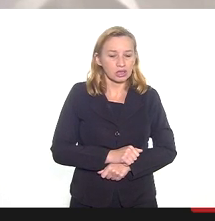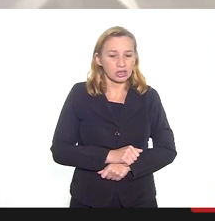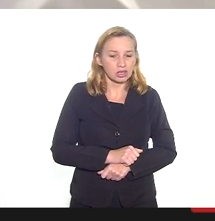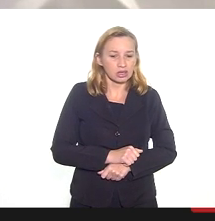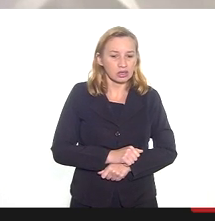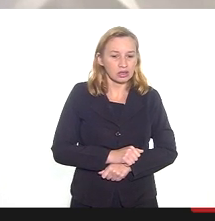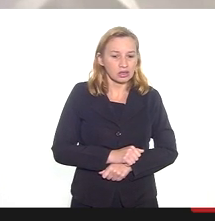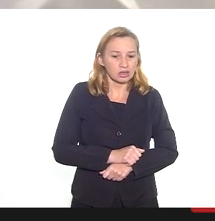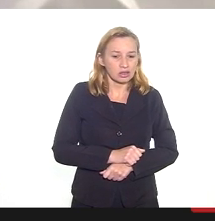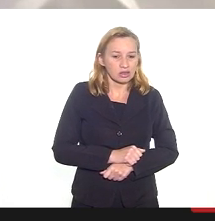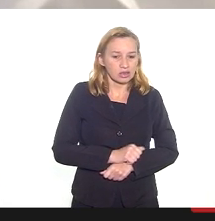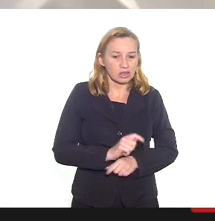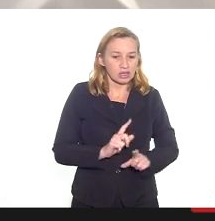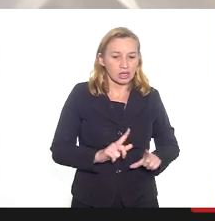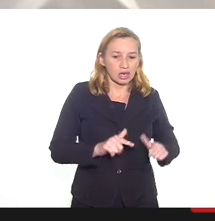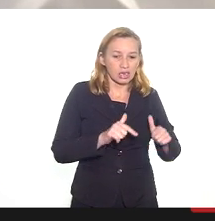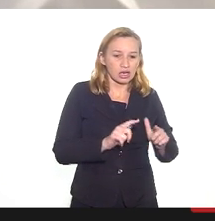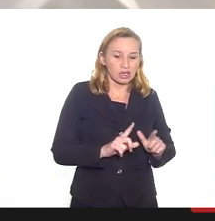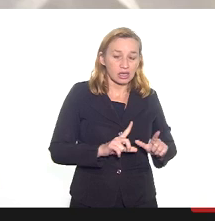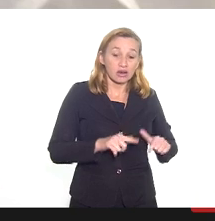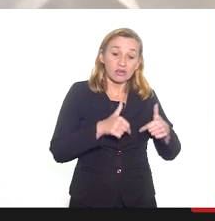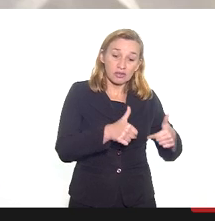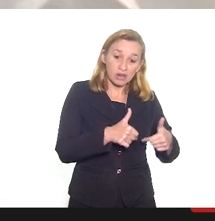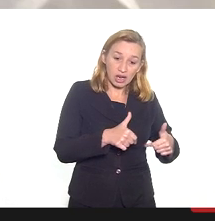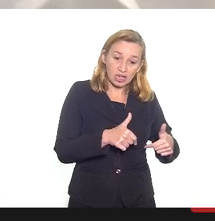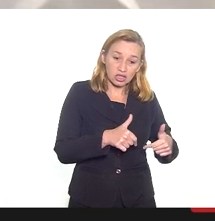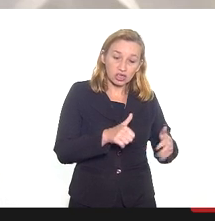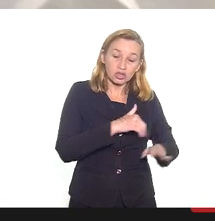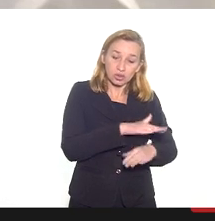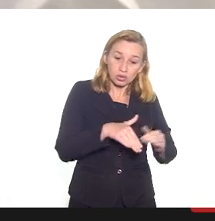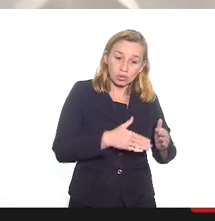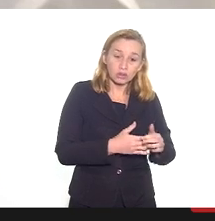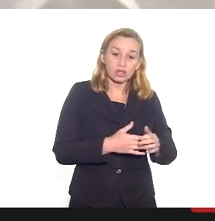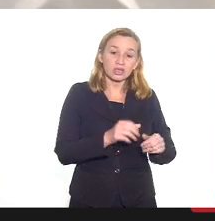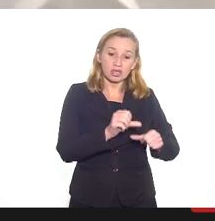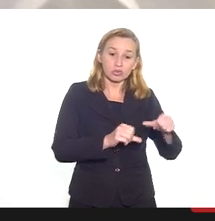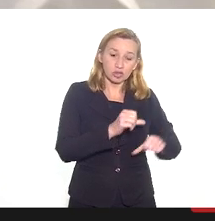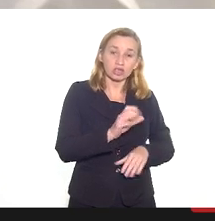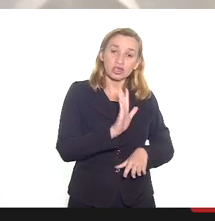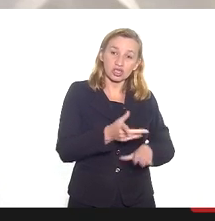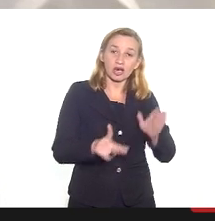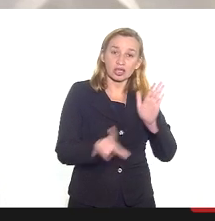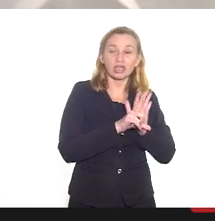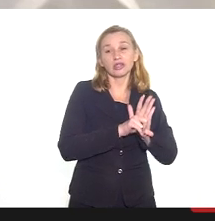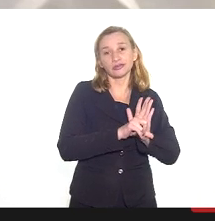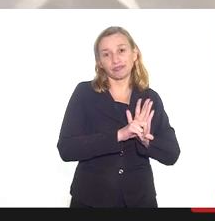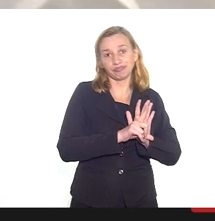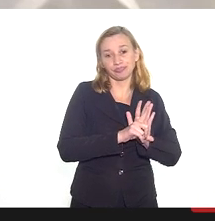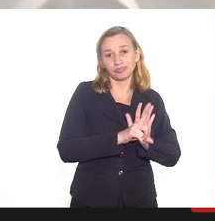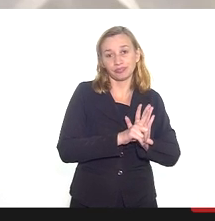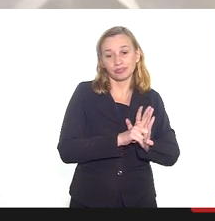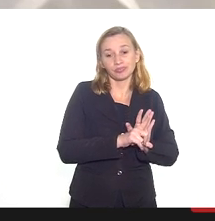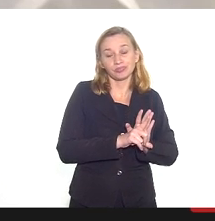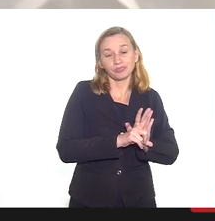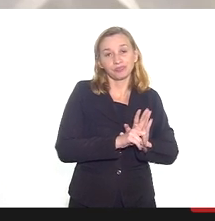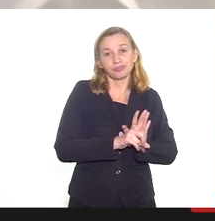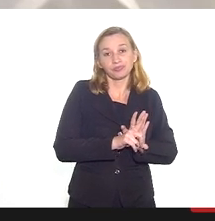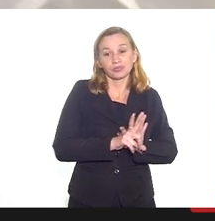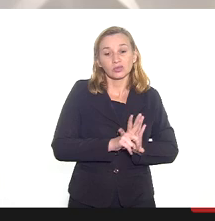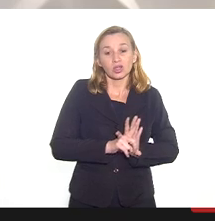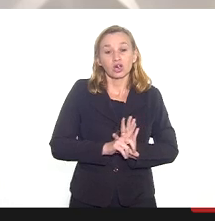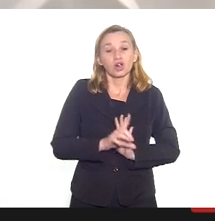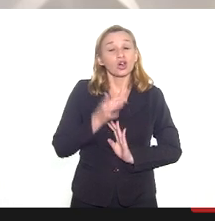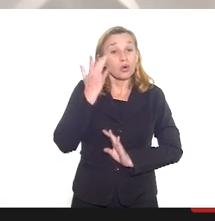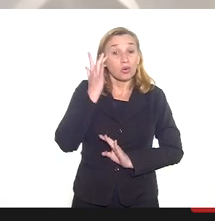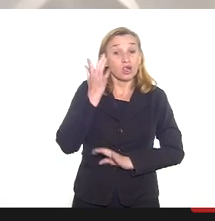tornem efetivas todas as mudanças que já foram sugeridas pela legislação. E, para isso, eu acho que